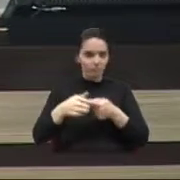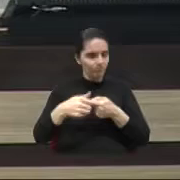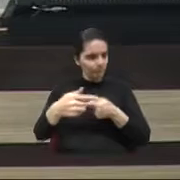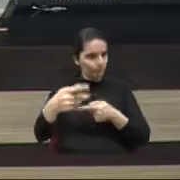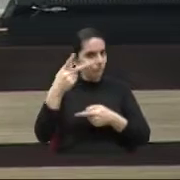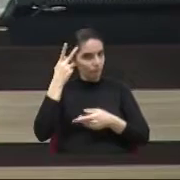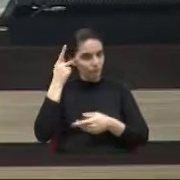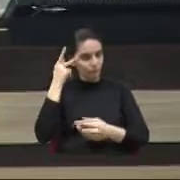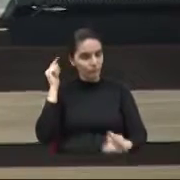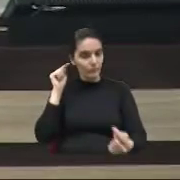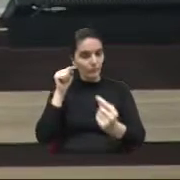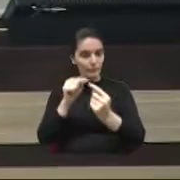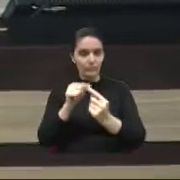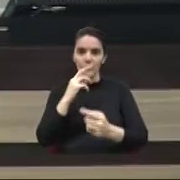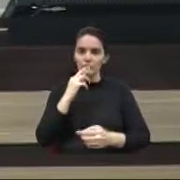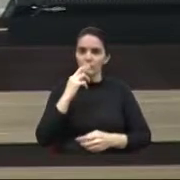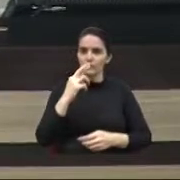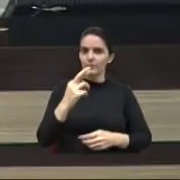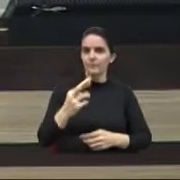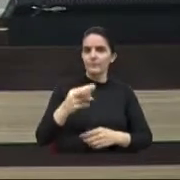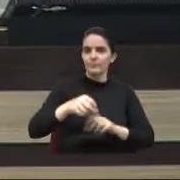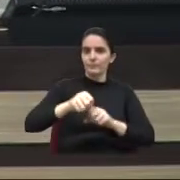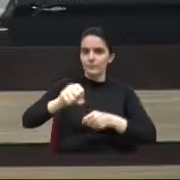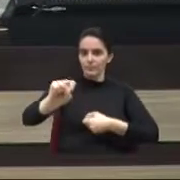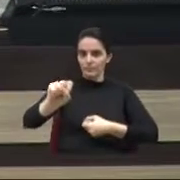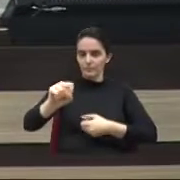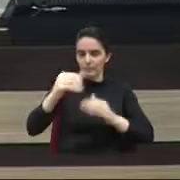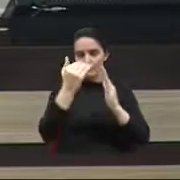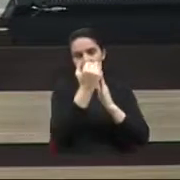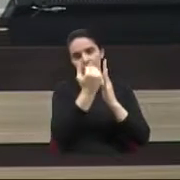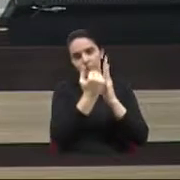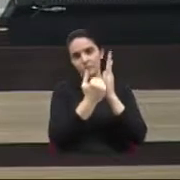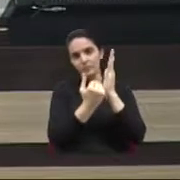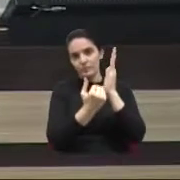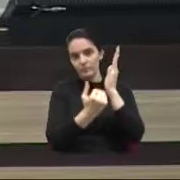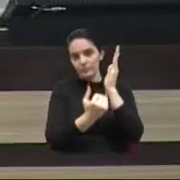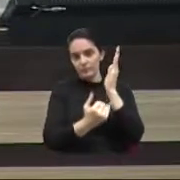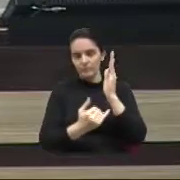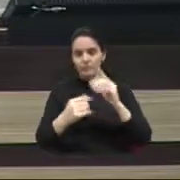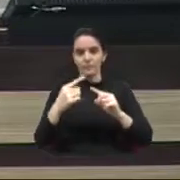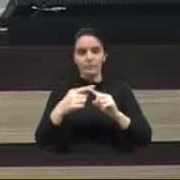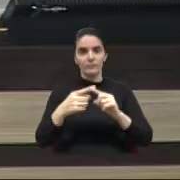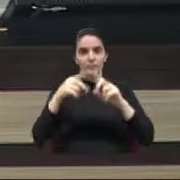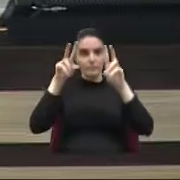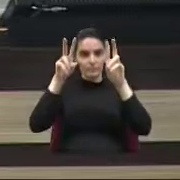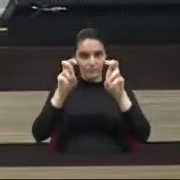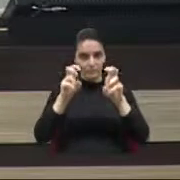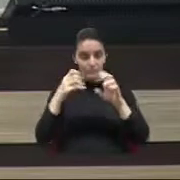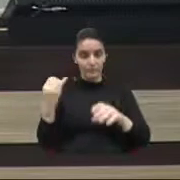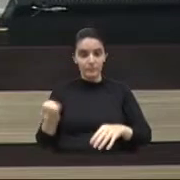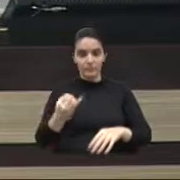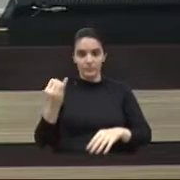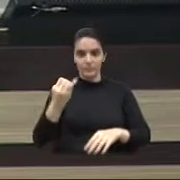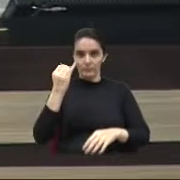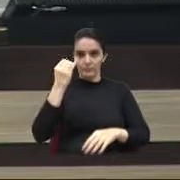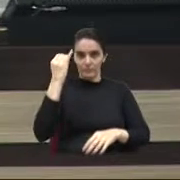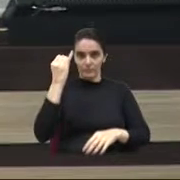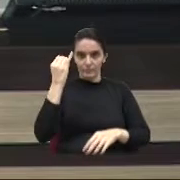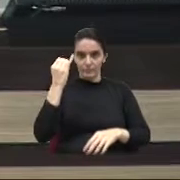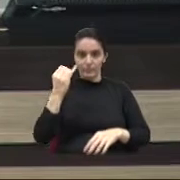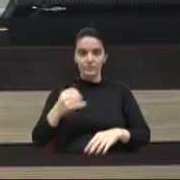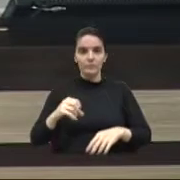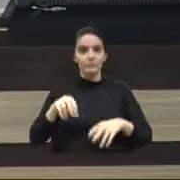com o objetivo de responder os ofícios abaixo descritos, em virtude dos assuntos constantes dos requerimentos